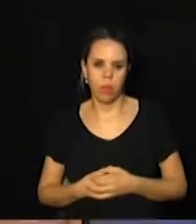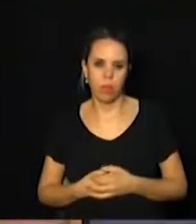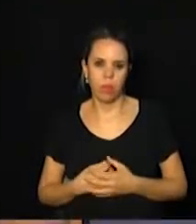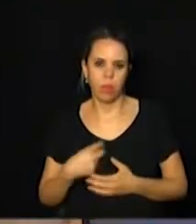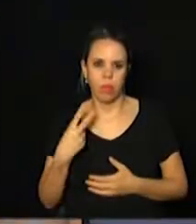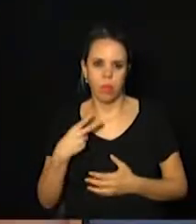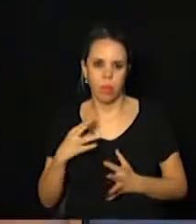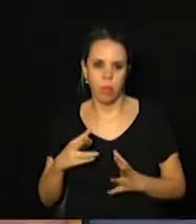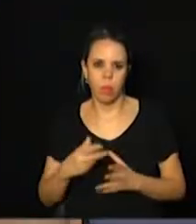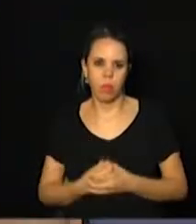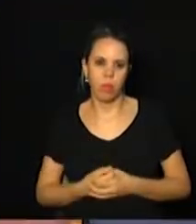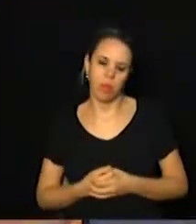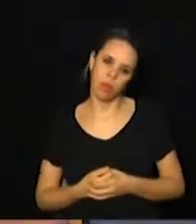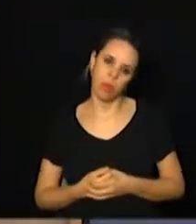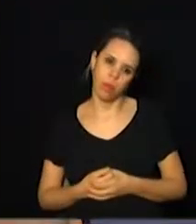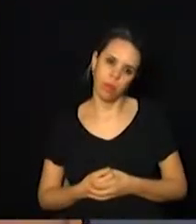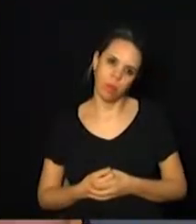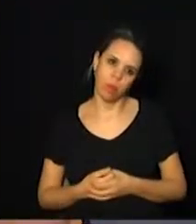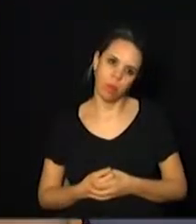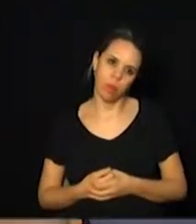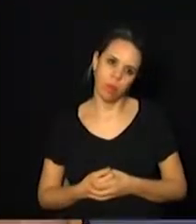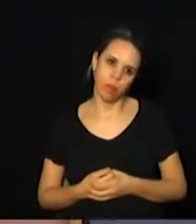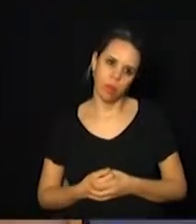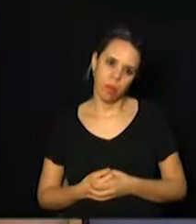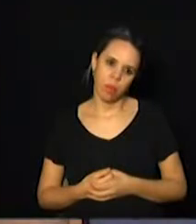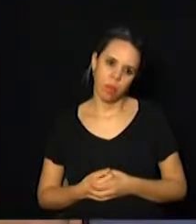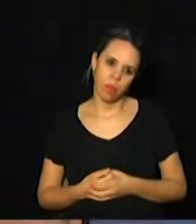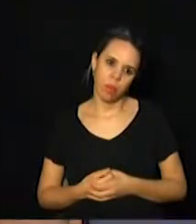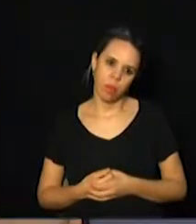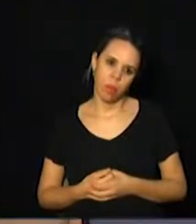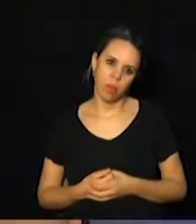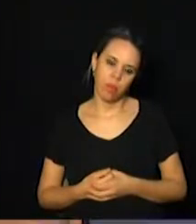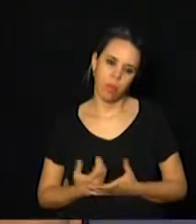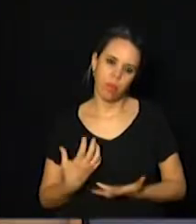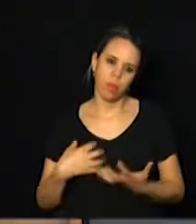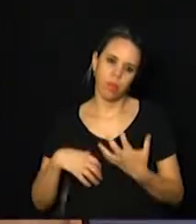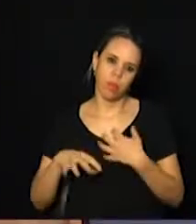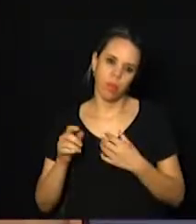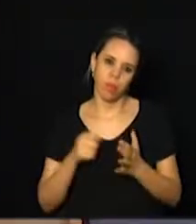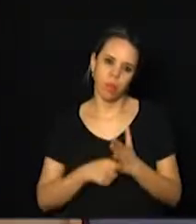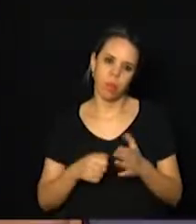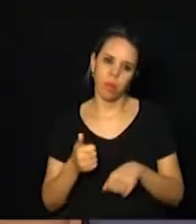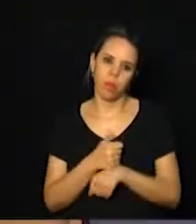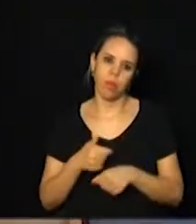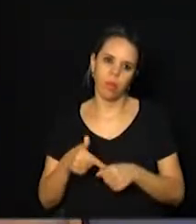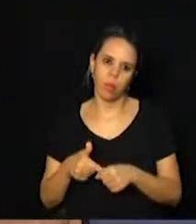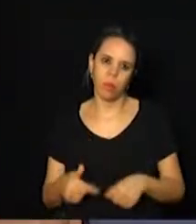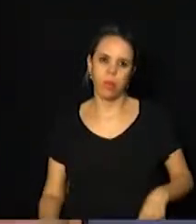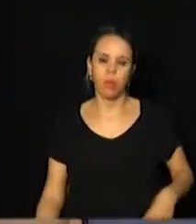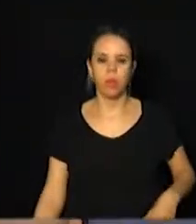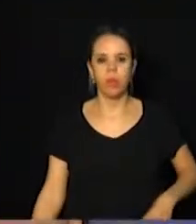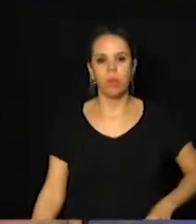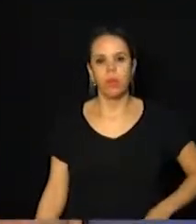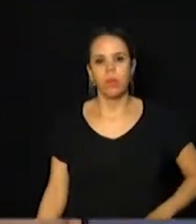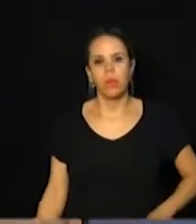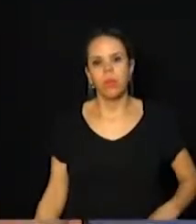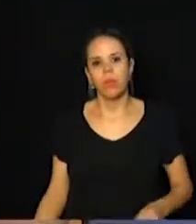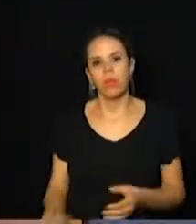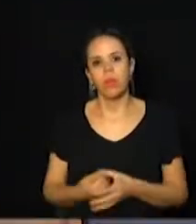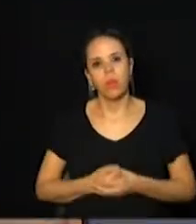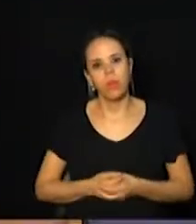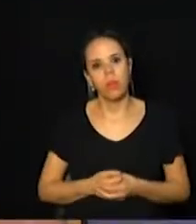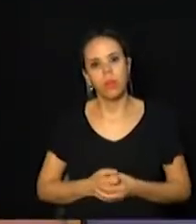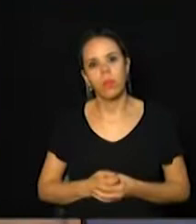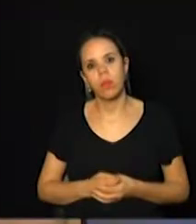todos os vereadores já estão solidários com a luta dos frentistas solidário